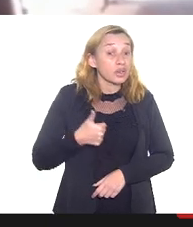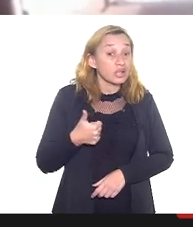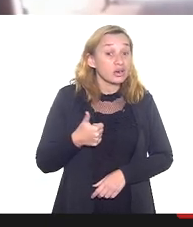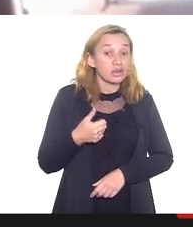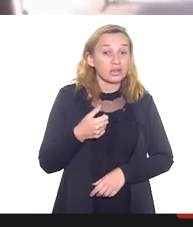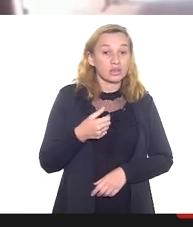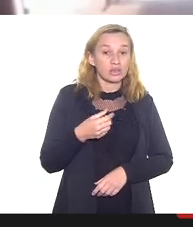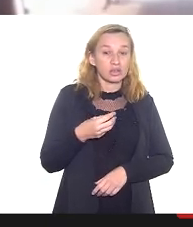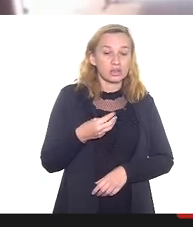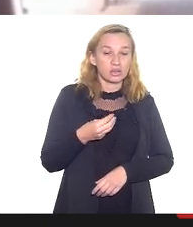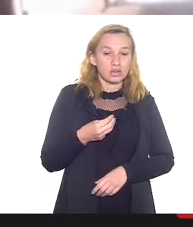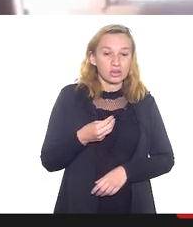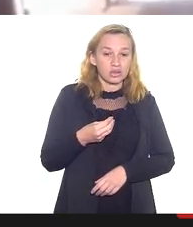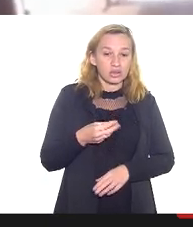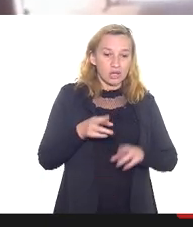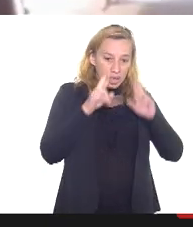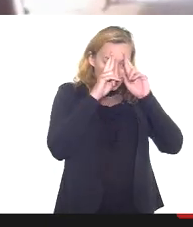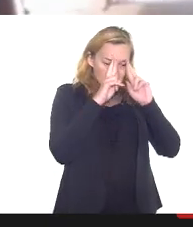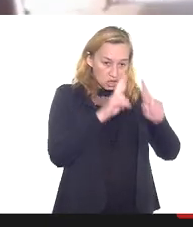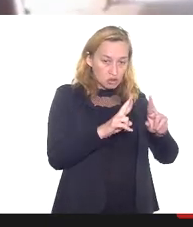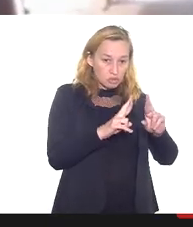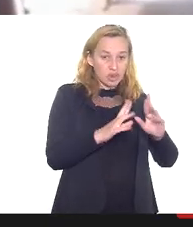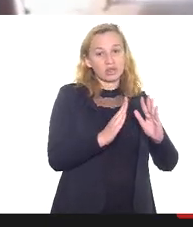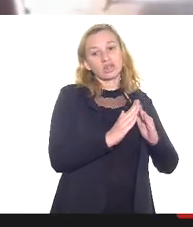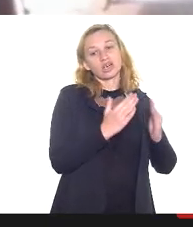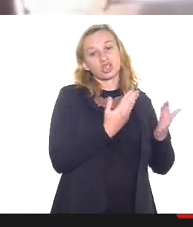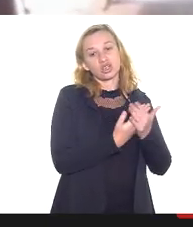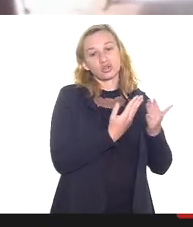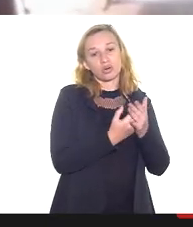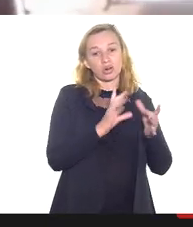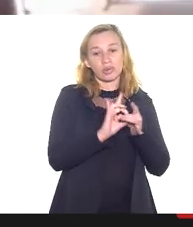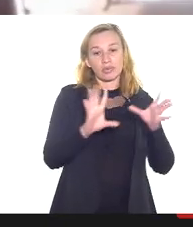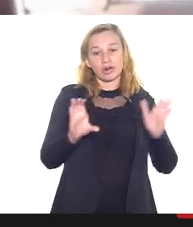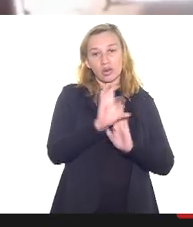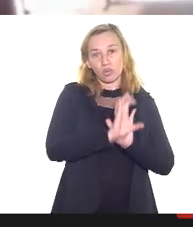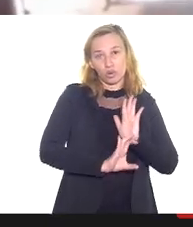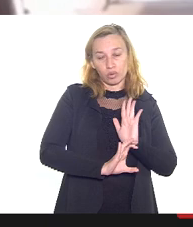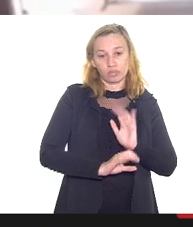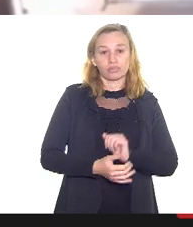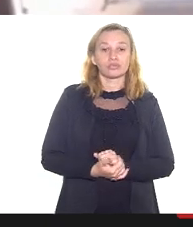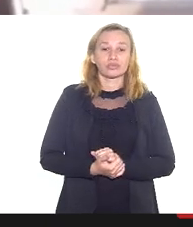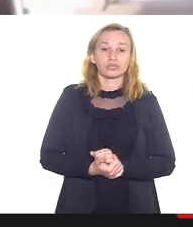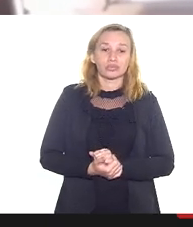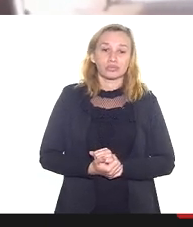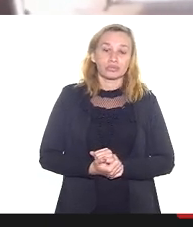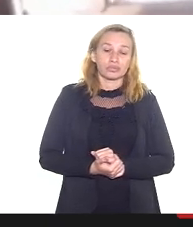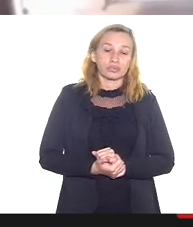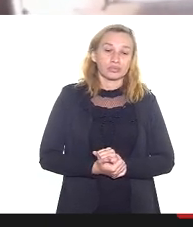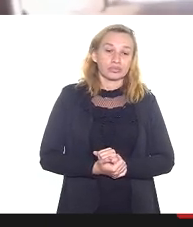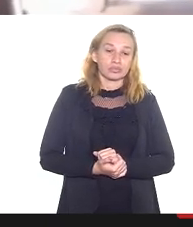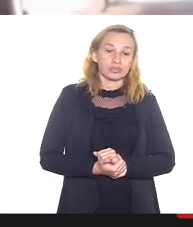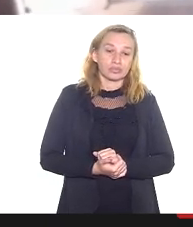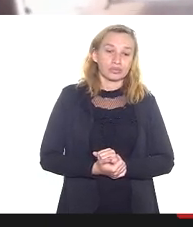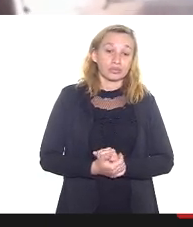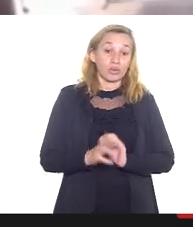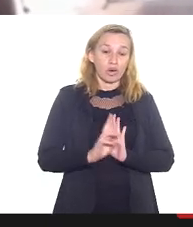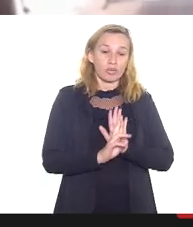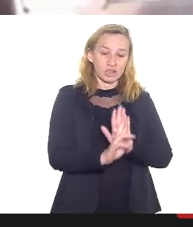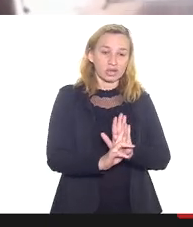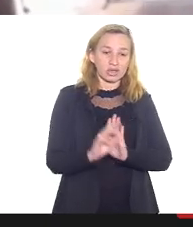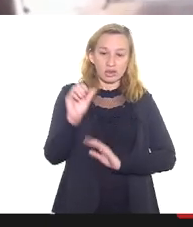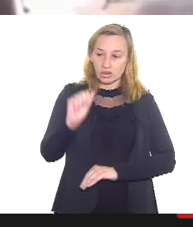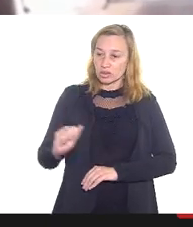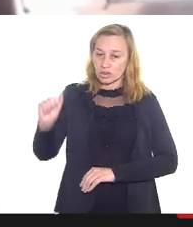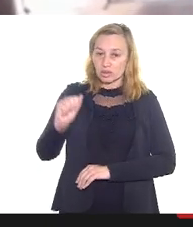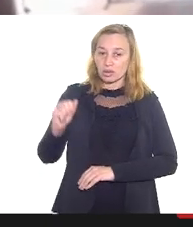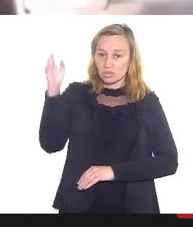respeito ao respeito à autonomia das escolas para definir o seu currículo. Então, eu represento aqui a Associação